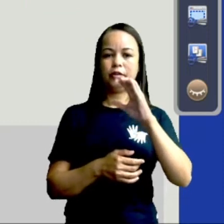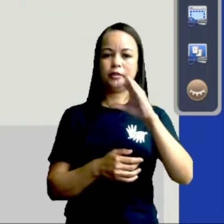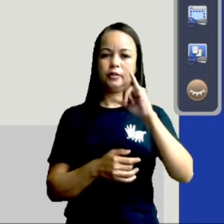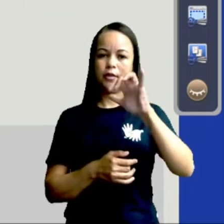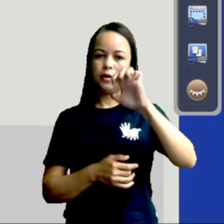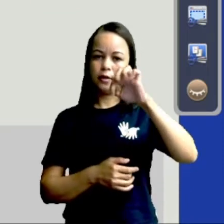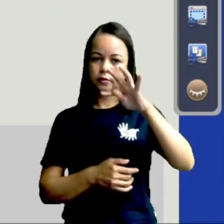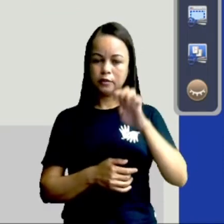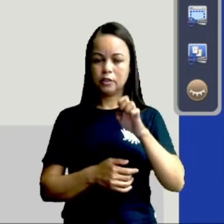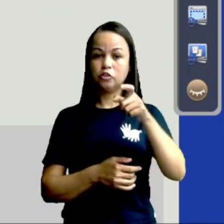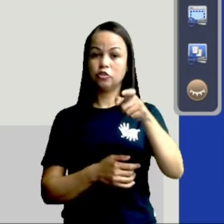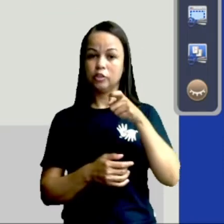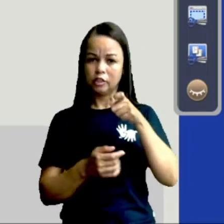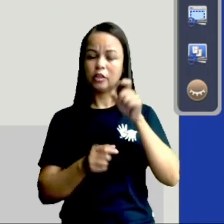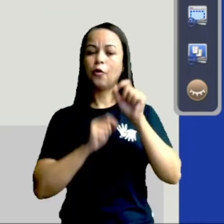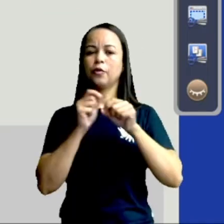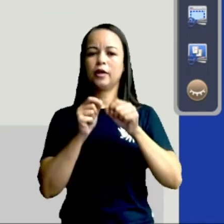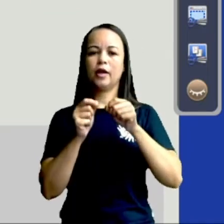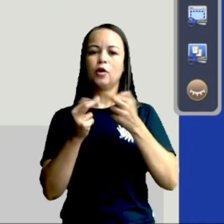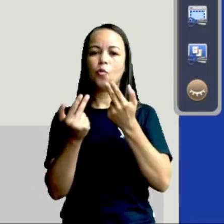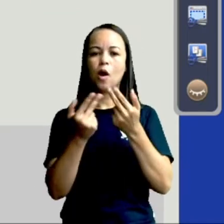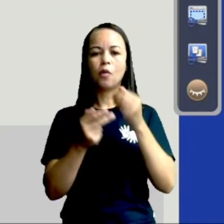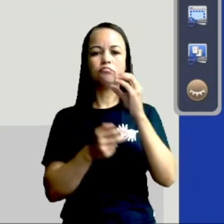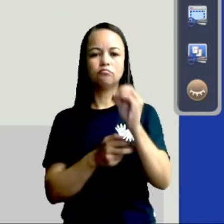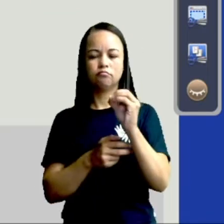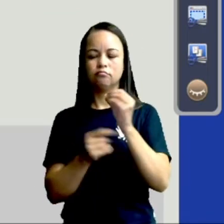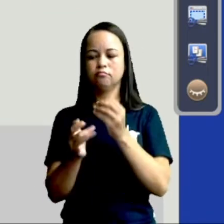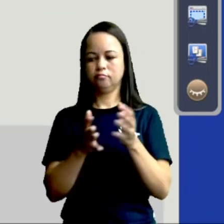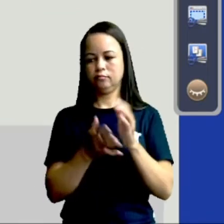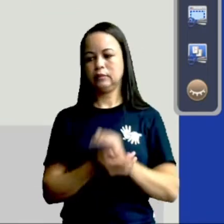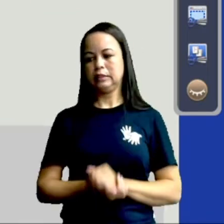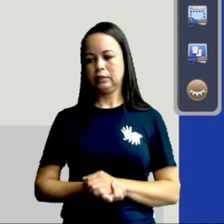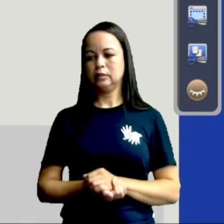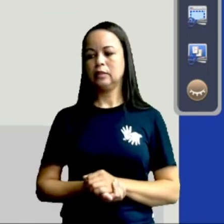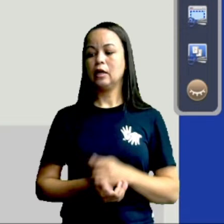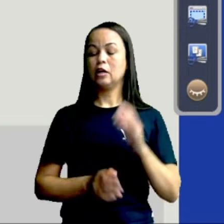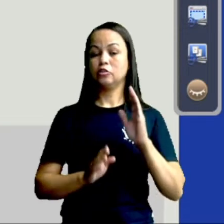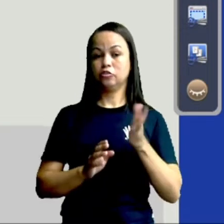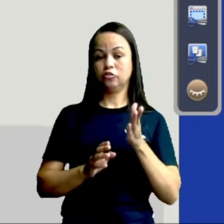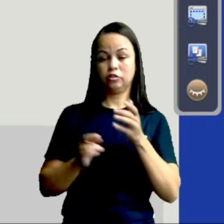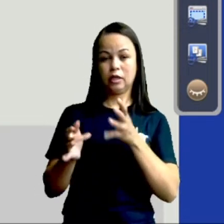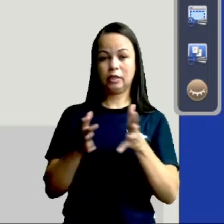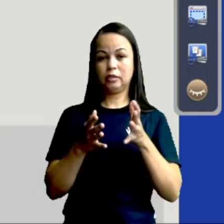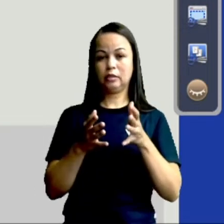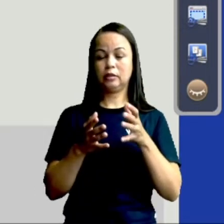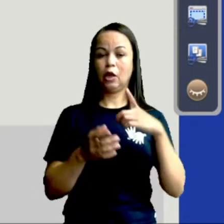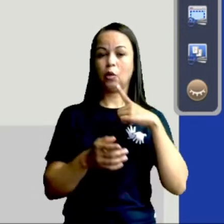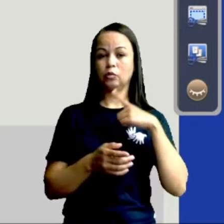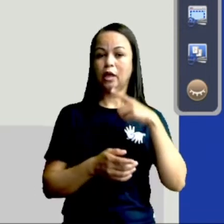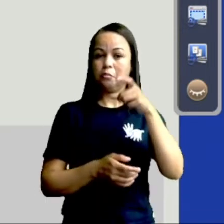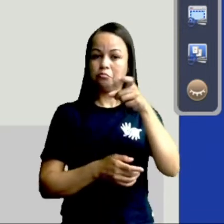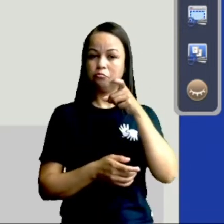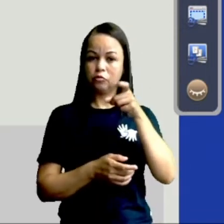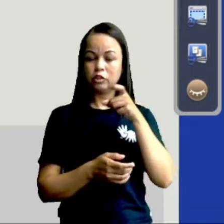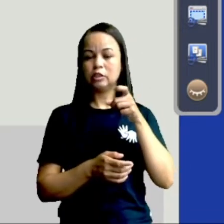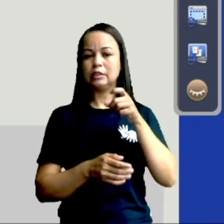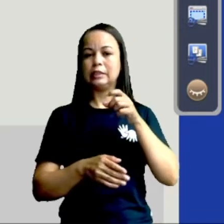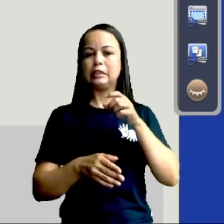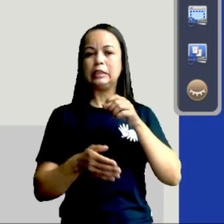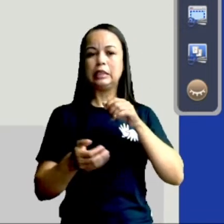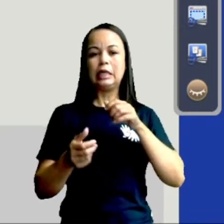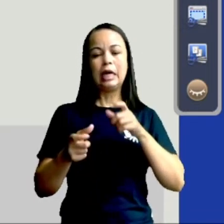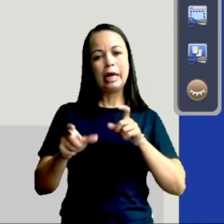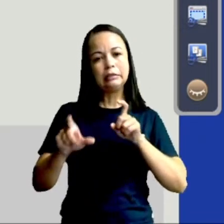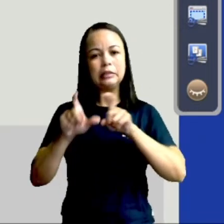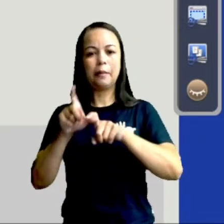gente não vê essa parcela. Já nesse caso, tem x ao quadrado e tem um termo em x. O que não tem é o termo independente,